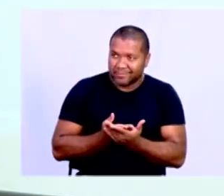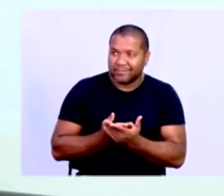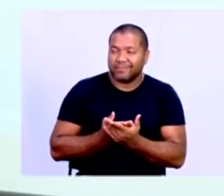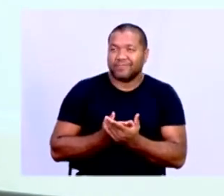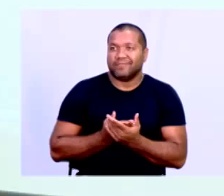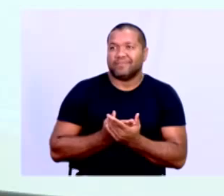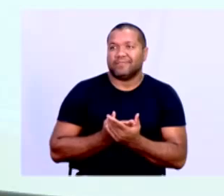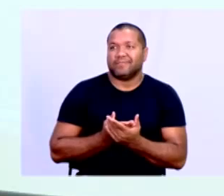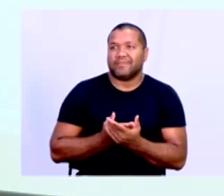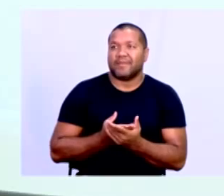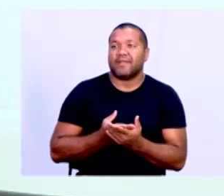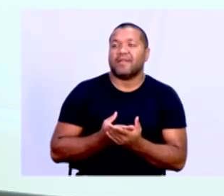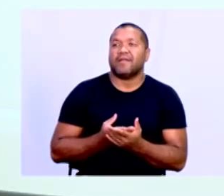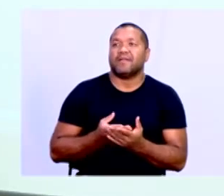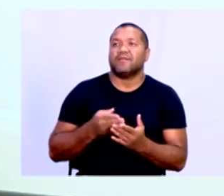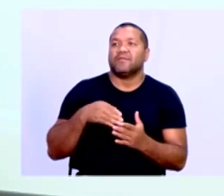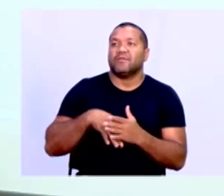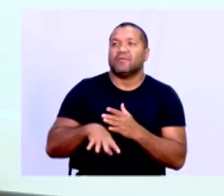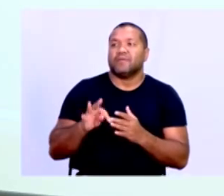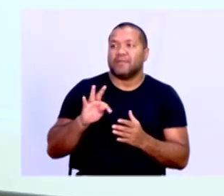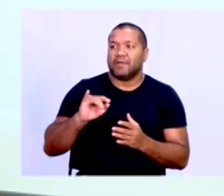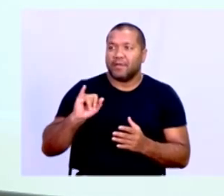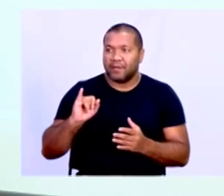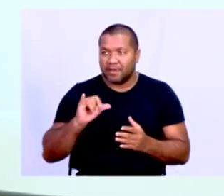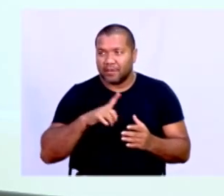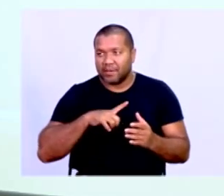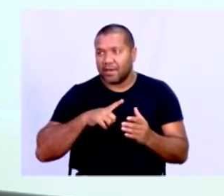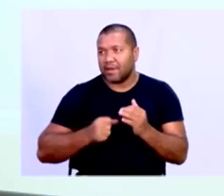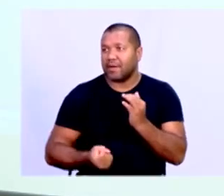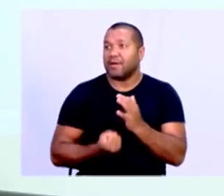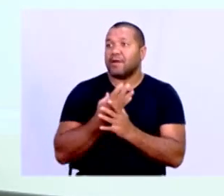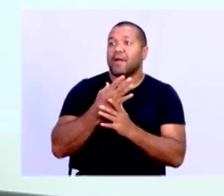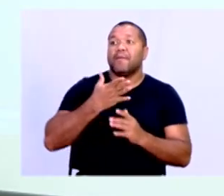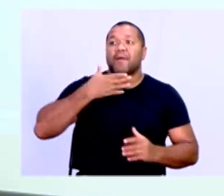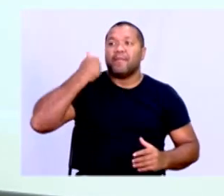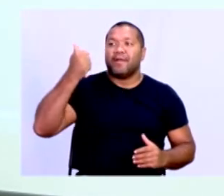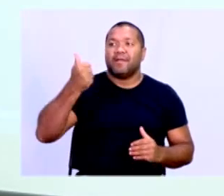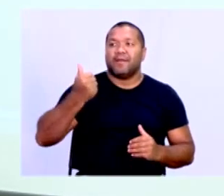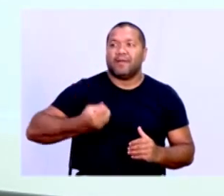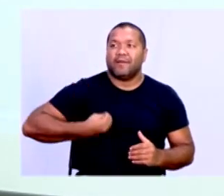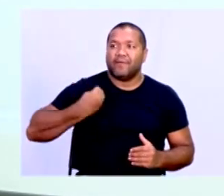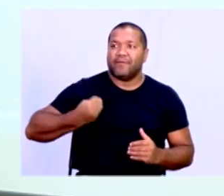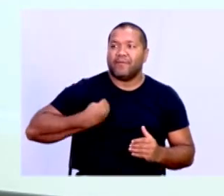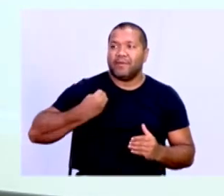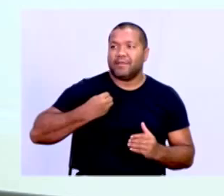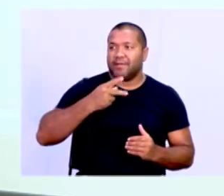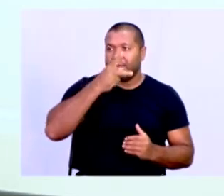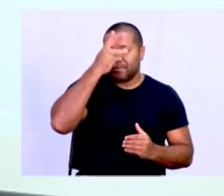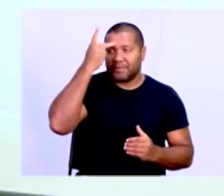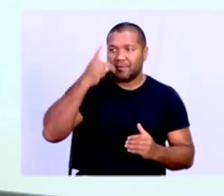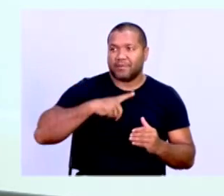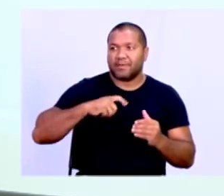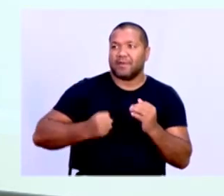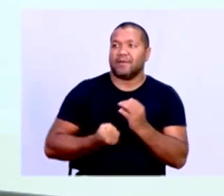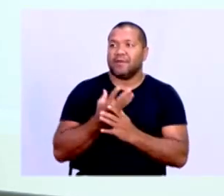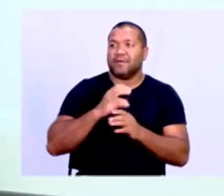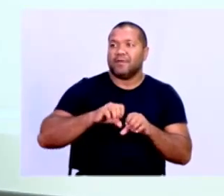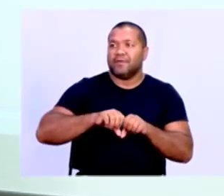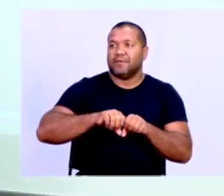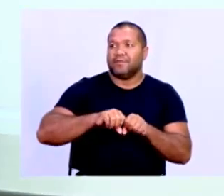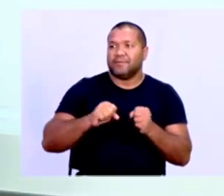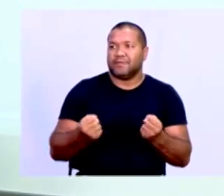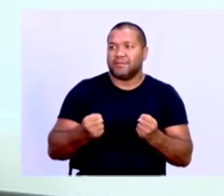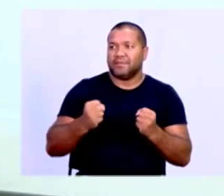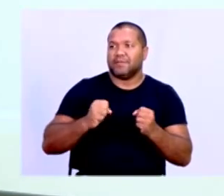parte de TI desenvolveram para melhorar o desenvolvimento de software, para que